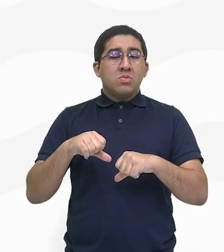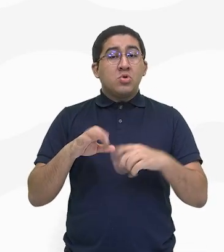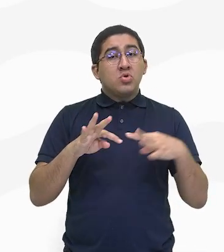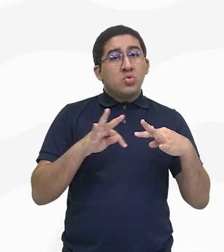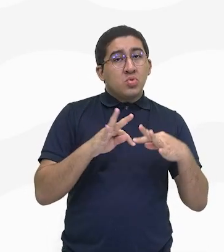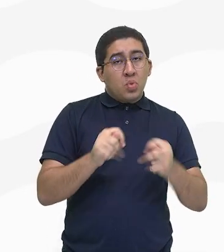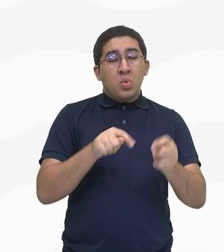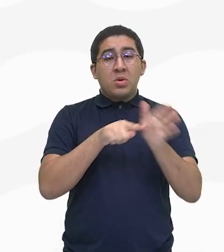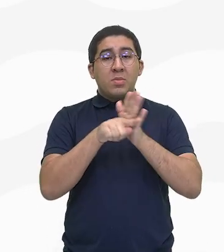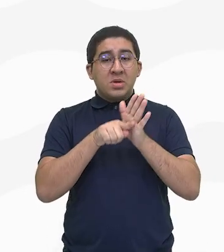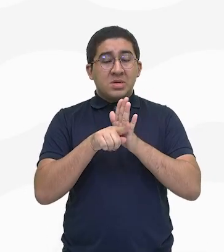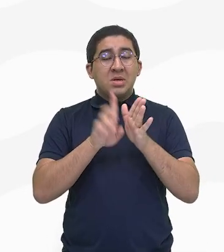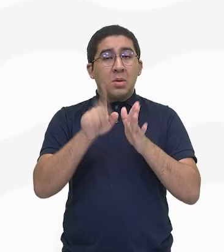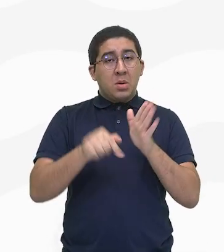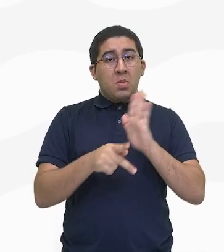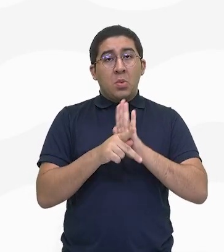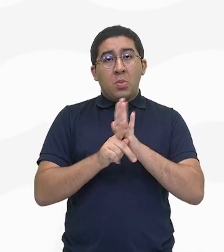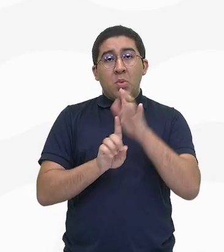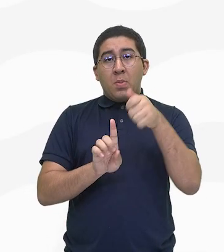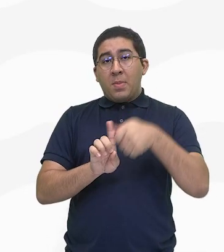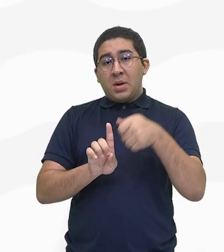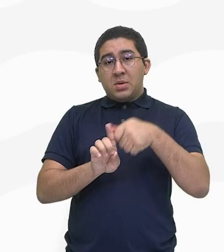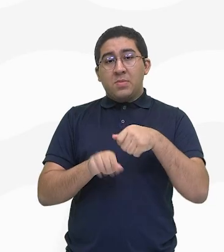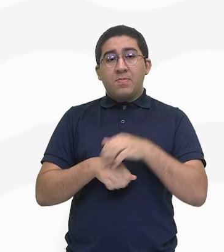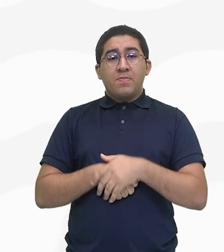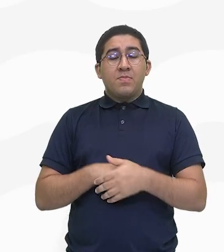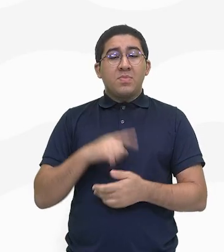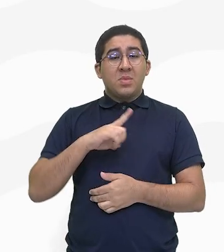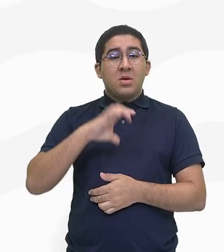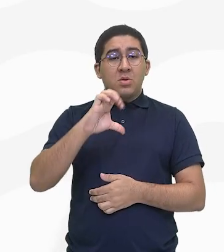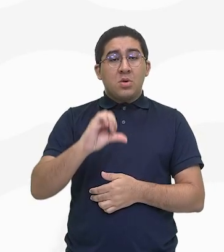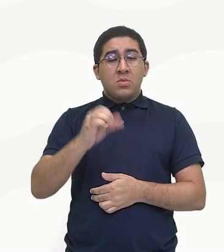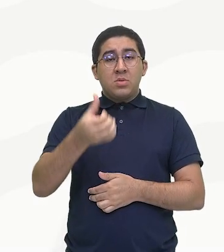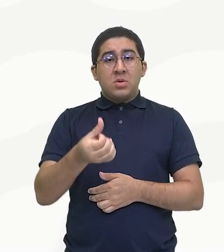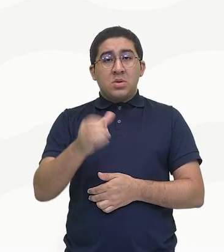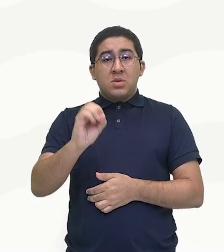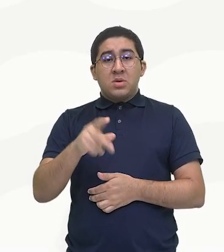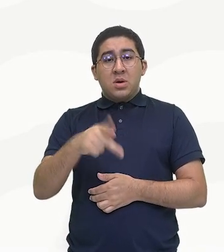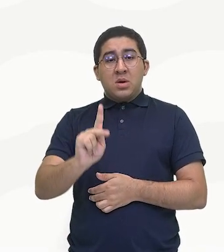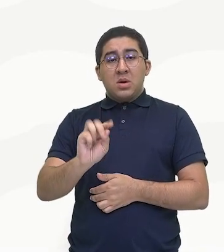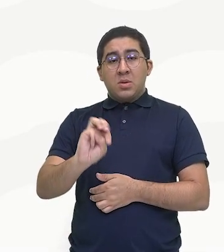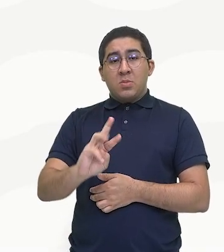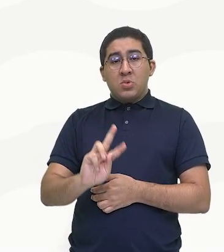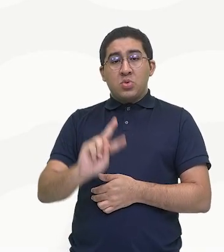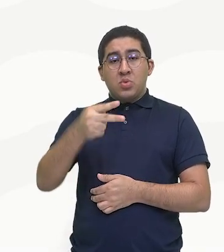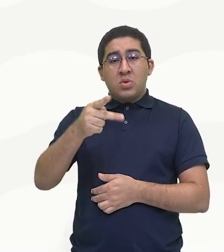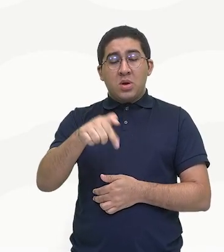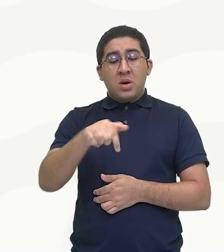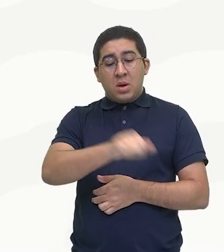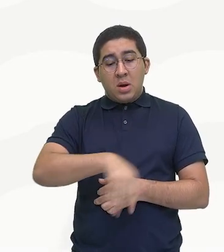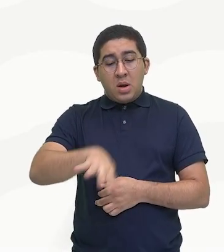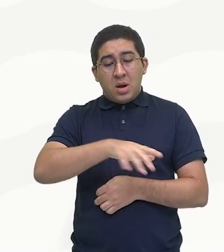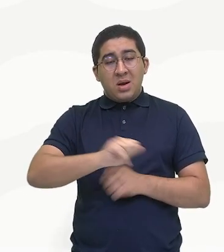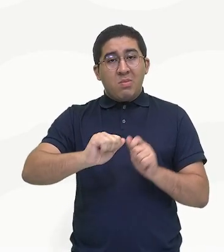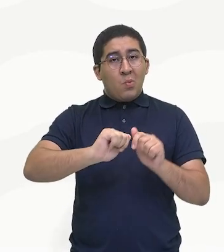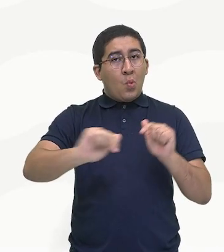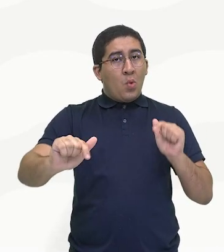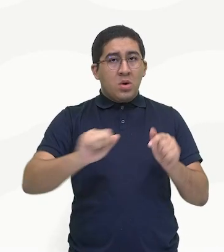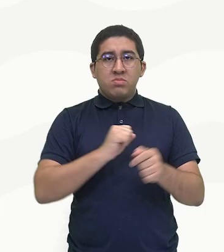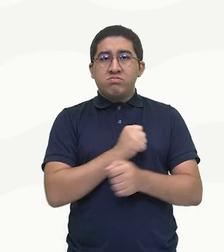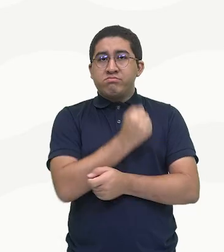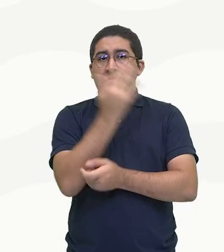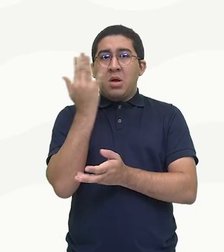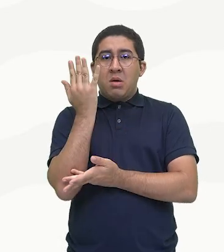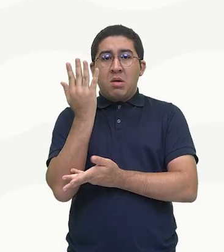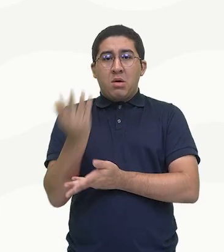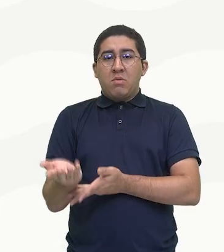histórica para o mês, com 960 quilômetros quadrados de área desmatada. Então, olha só como esse